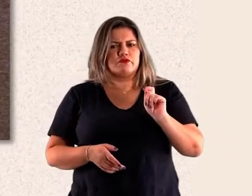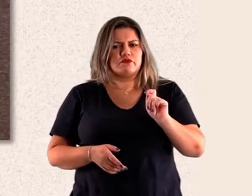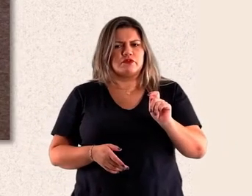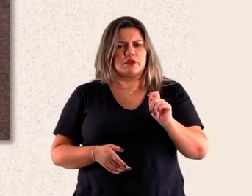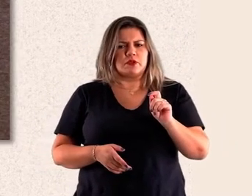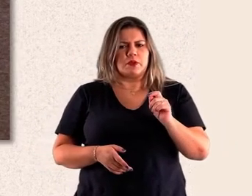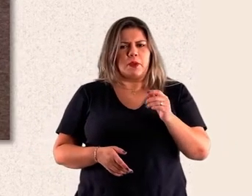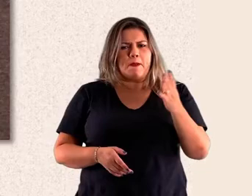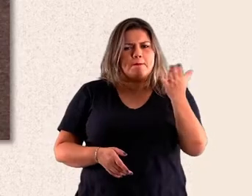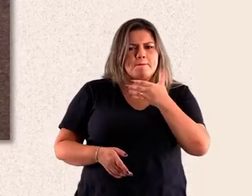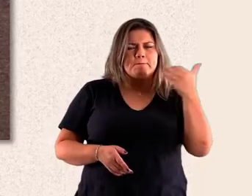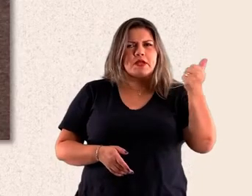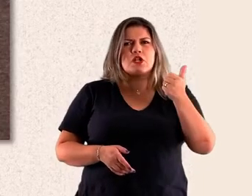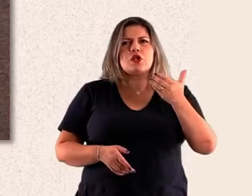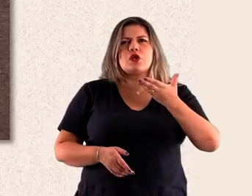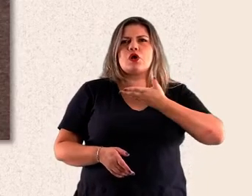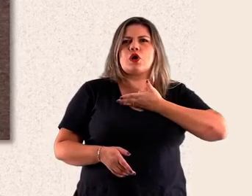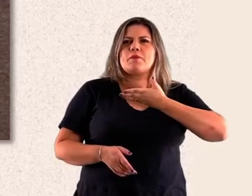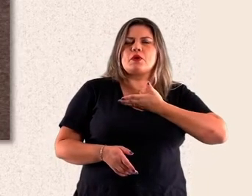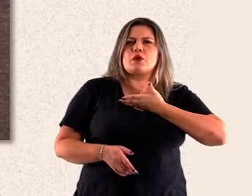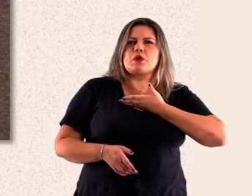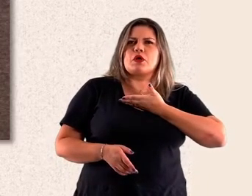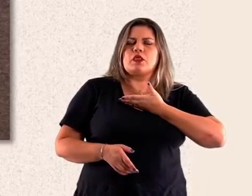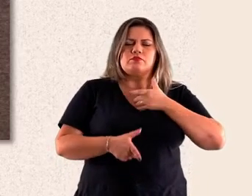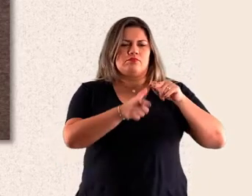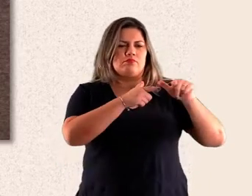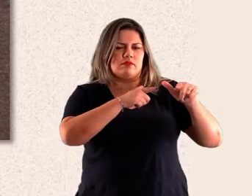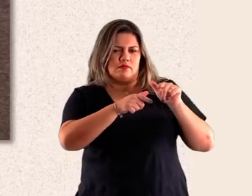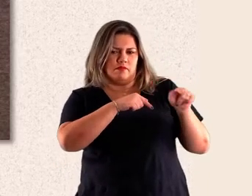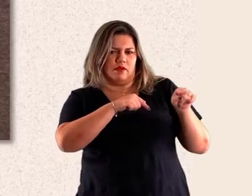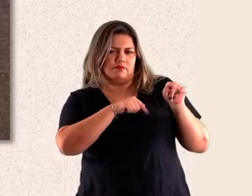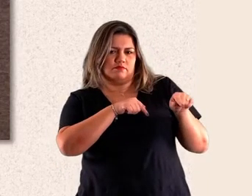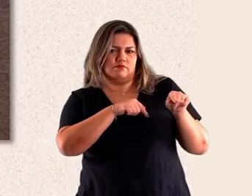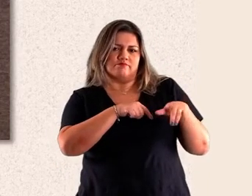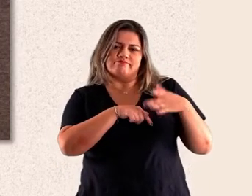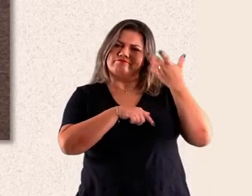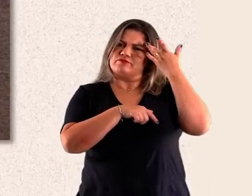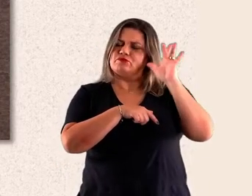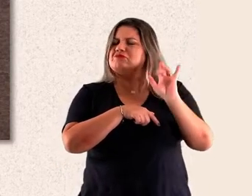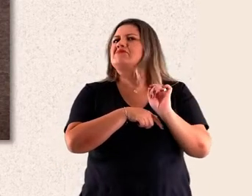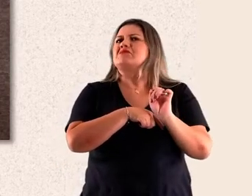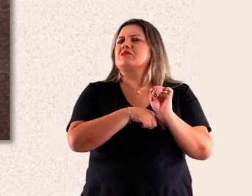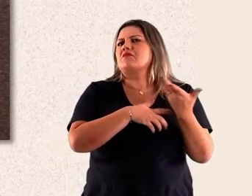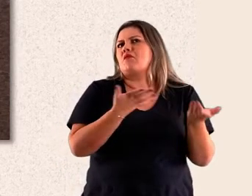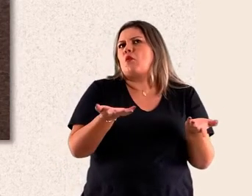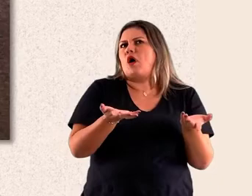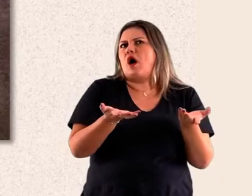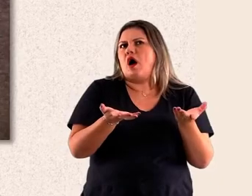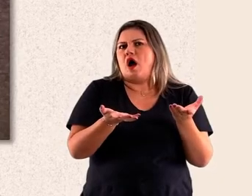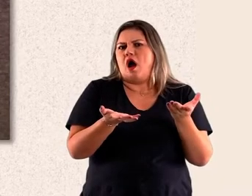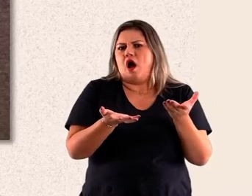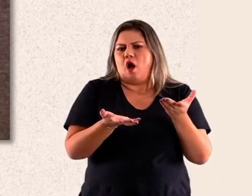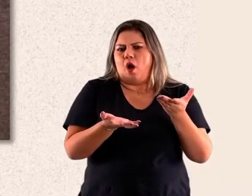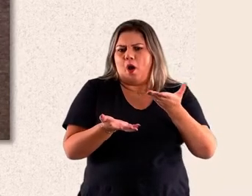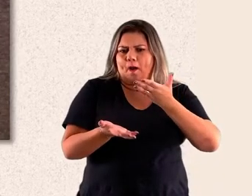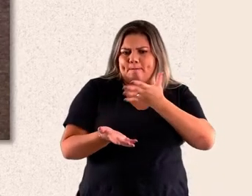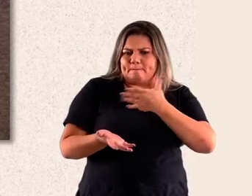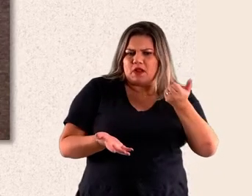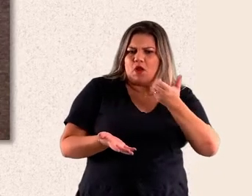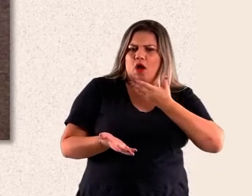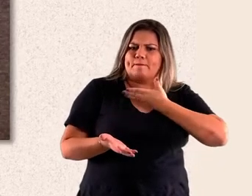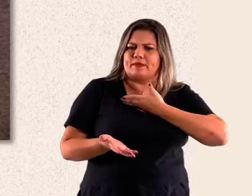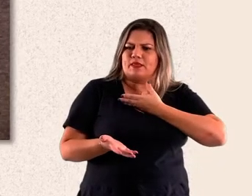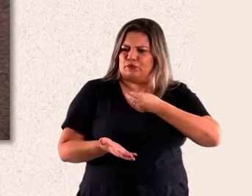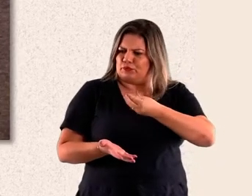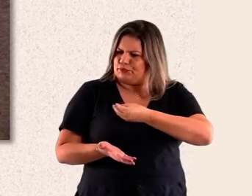best friend At Work eles falam melhor amigo no trabalho aí não sei se é assim o melhor amigo da vida né assim de